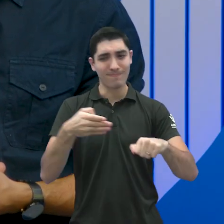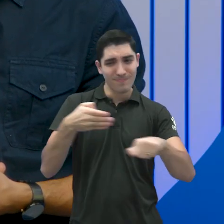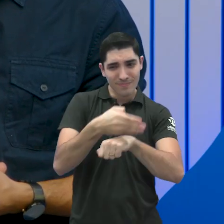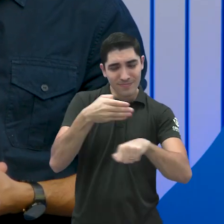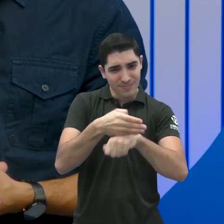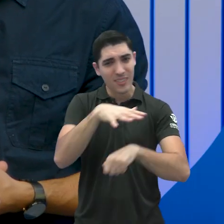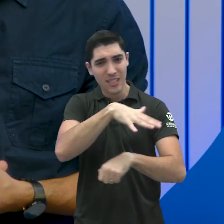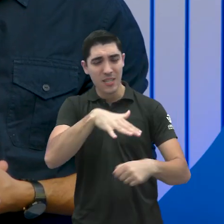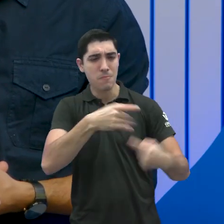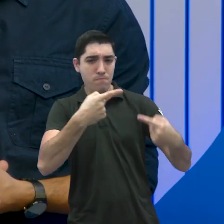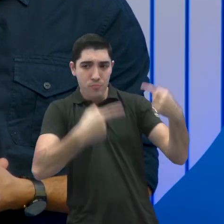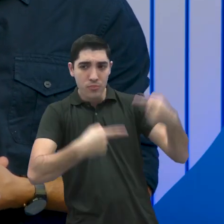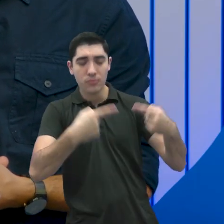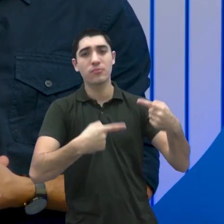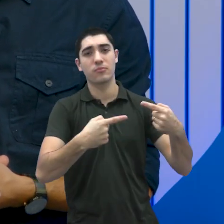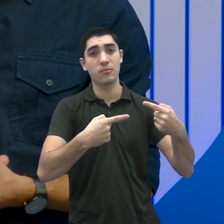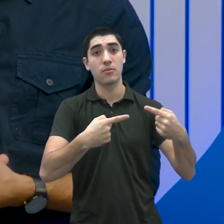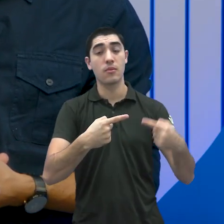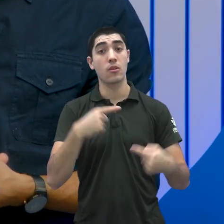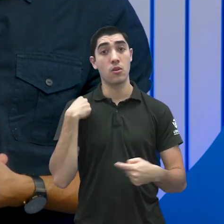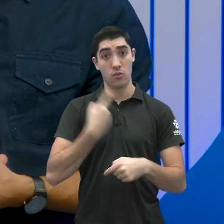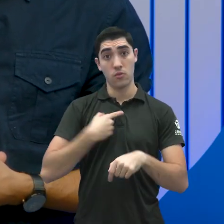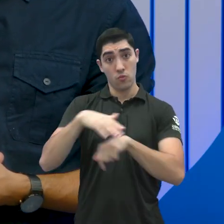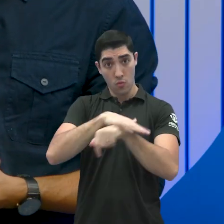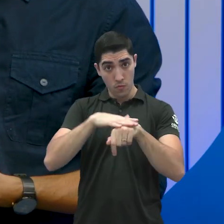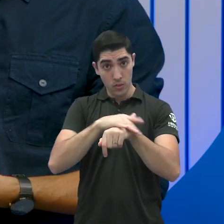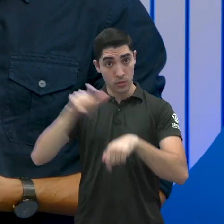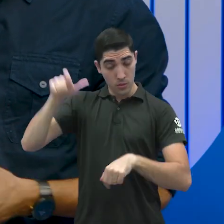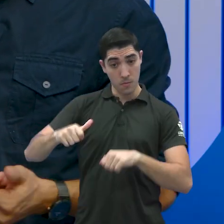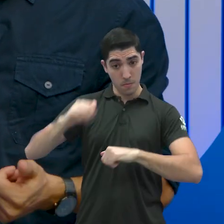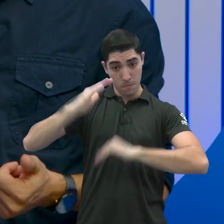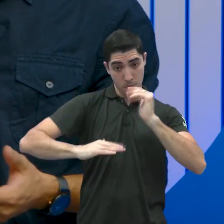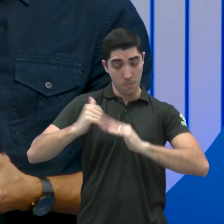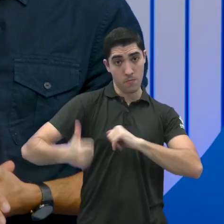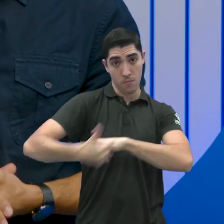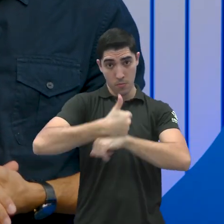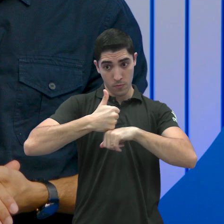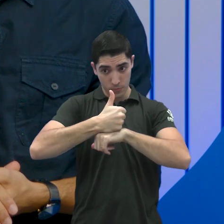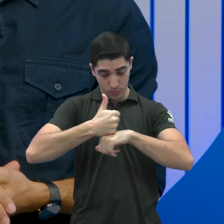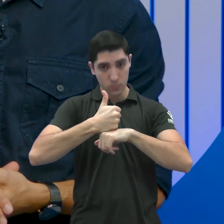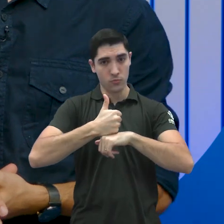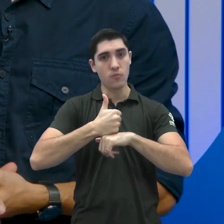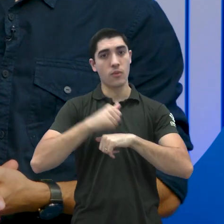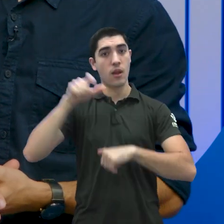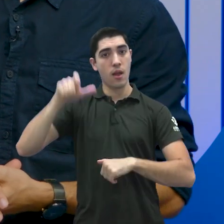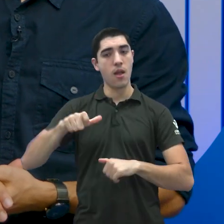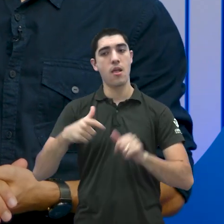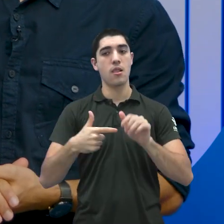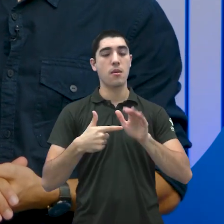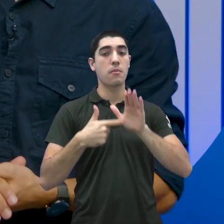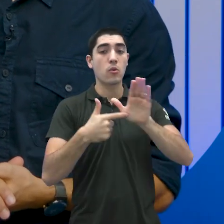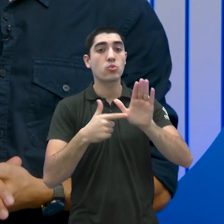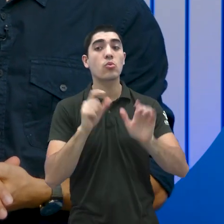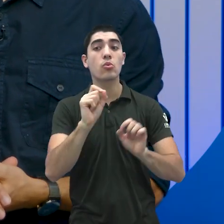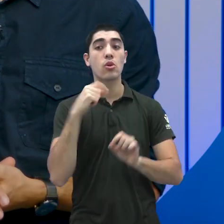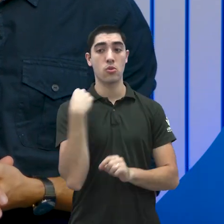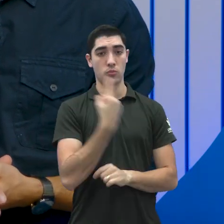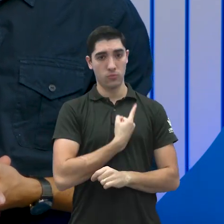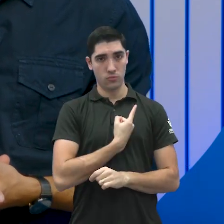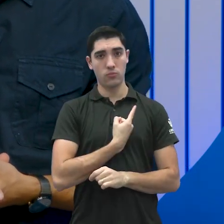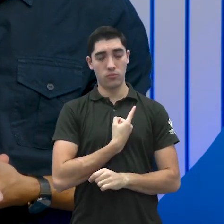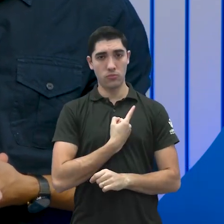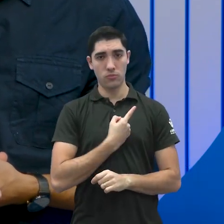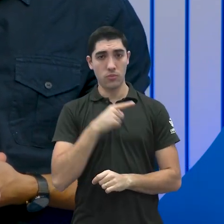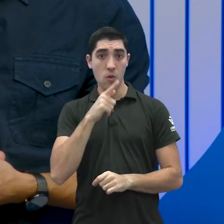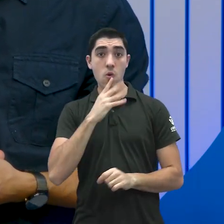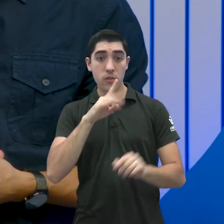de uma participação política? A gente foi ouvir um especialista, né, uma pessoa que pode acrescentar e